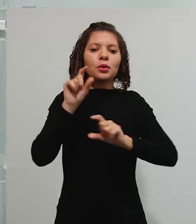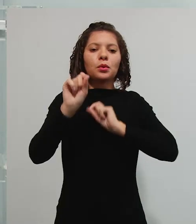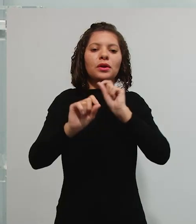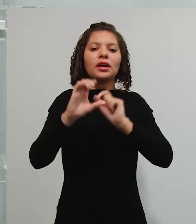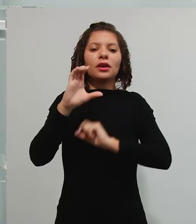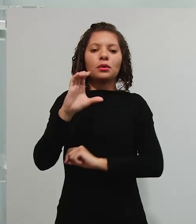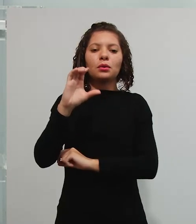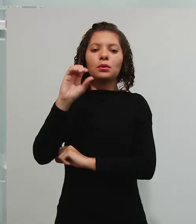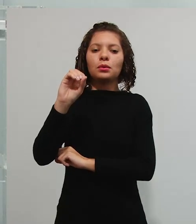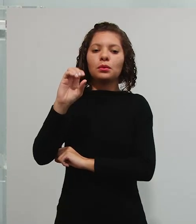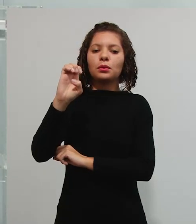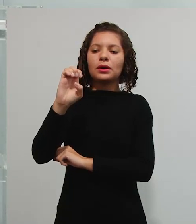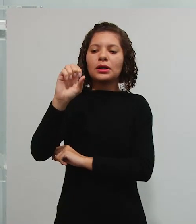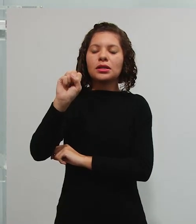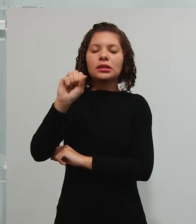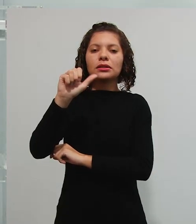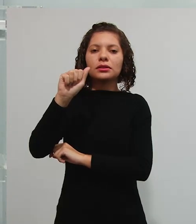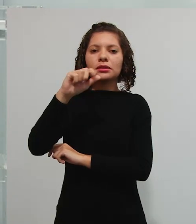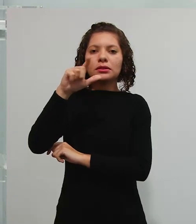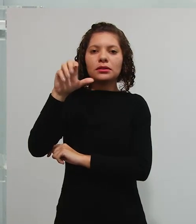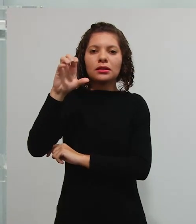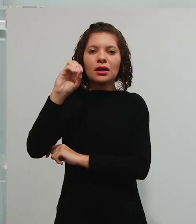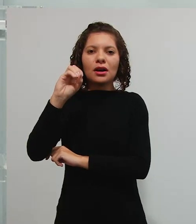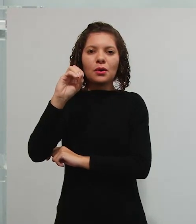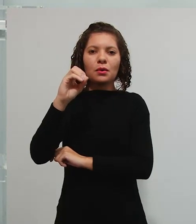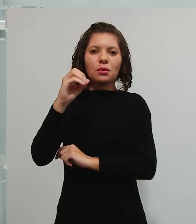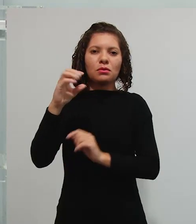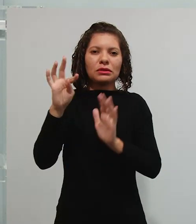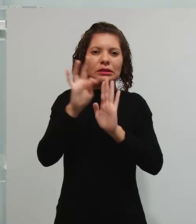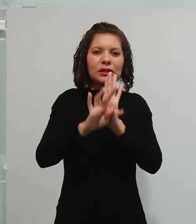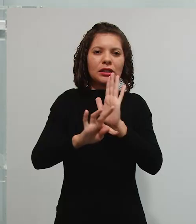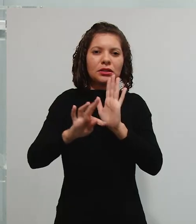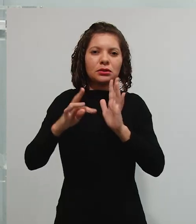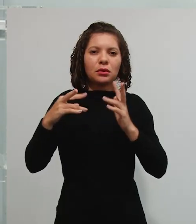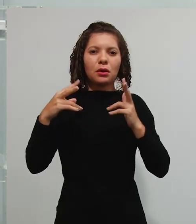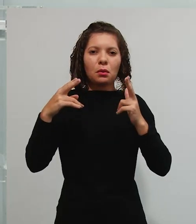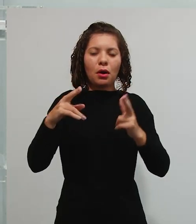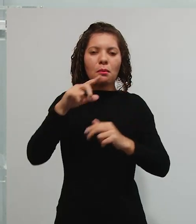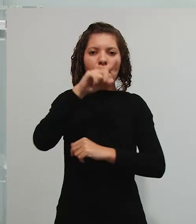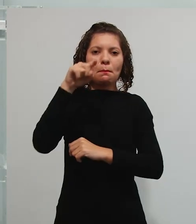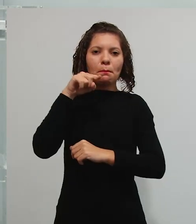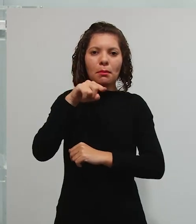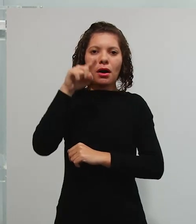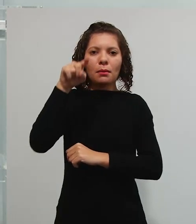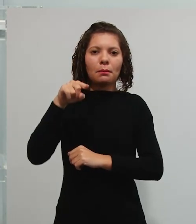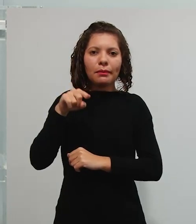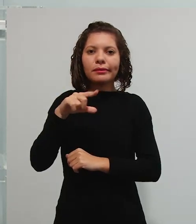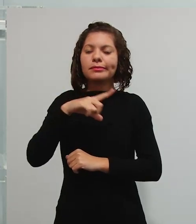amarrando as ideias com palavras, com conexões, com conjunções, com pontuação.